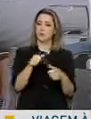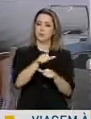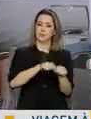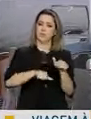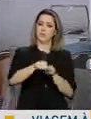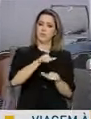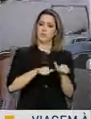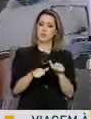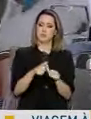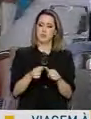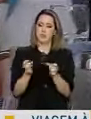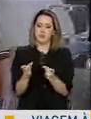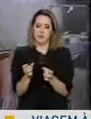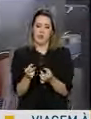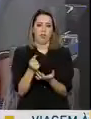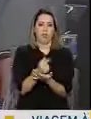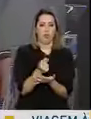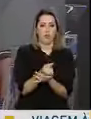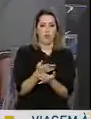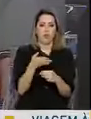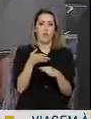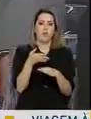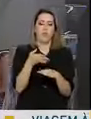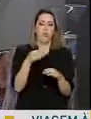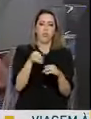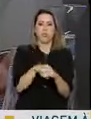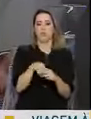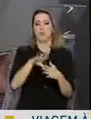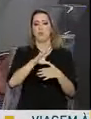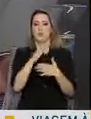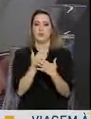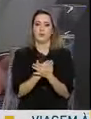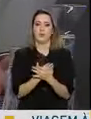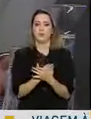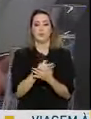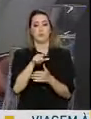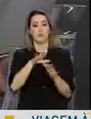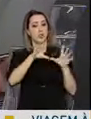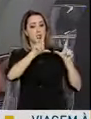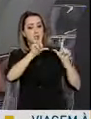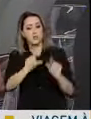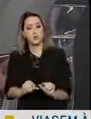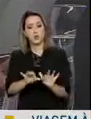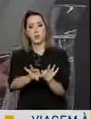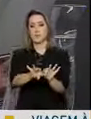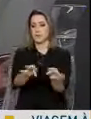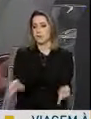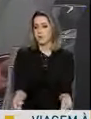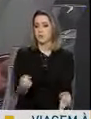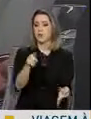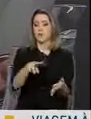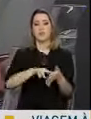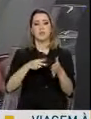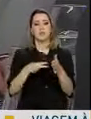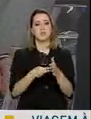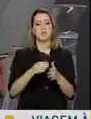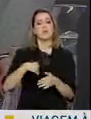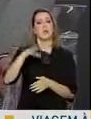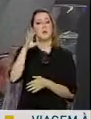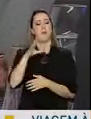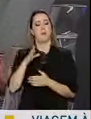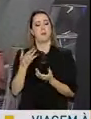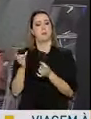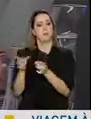do mercosul - barreiras significam mais comércio mais riqueza mais empregos de qualidade